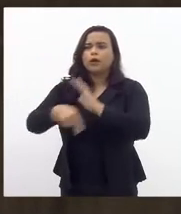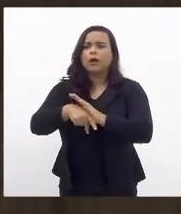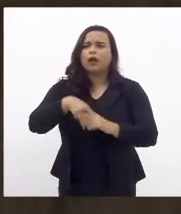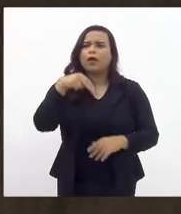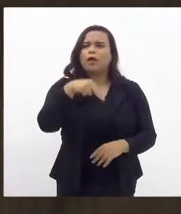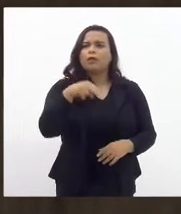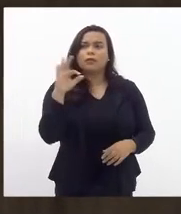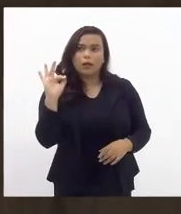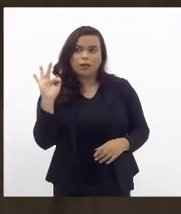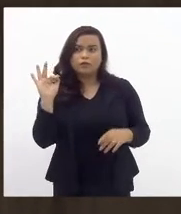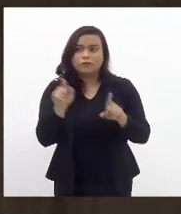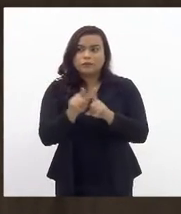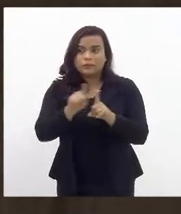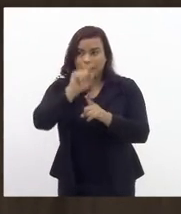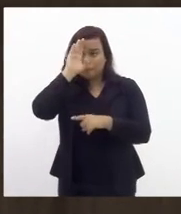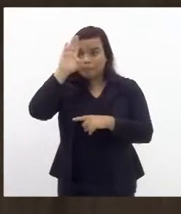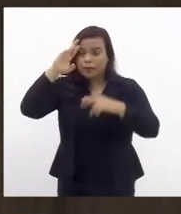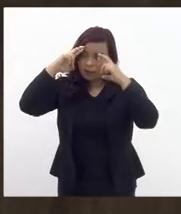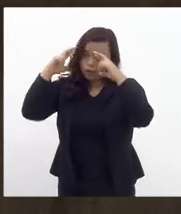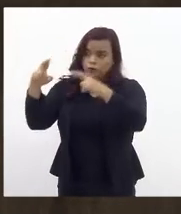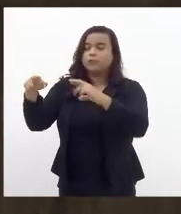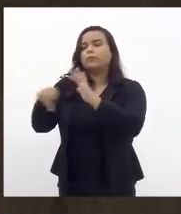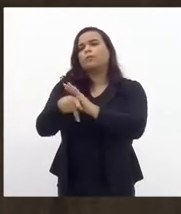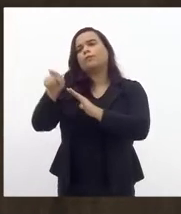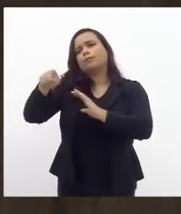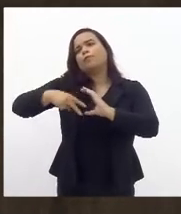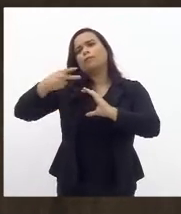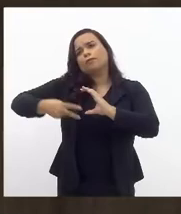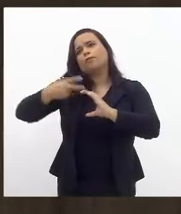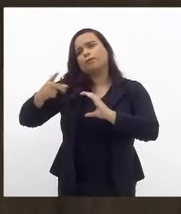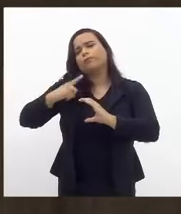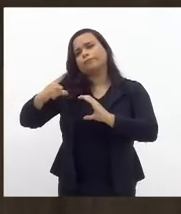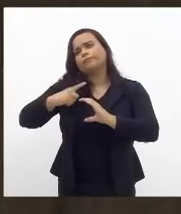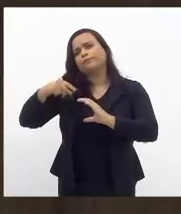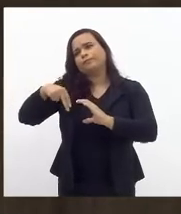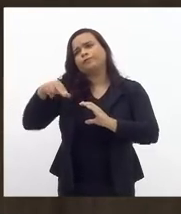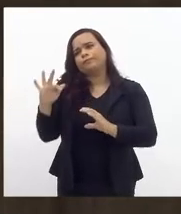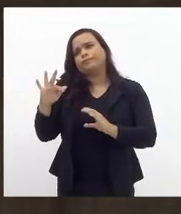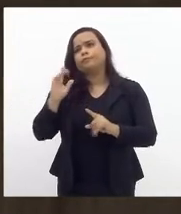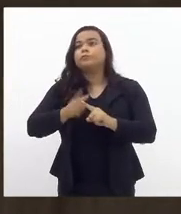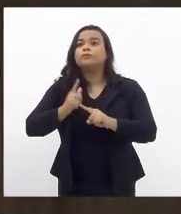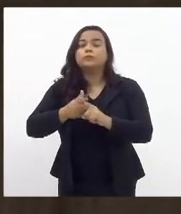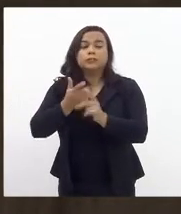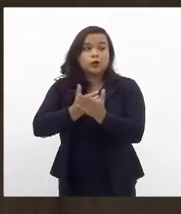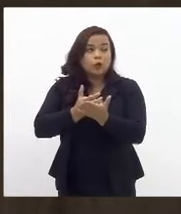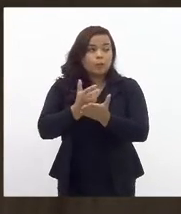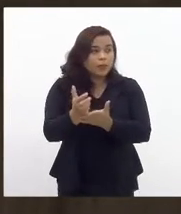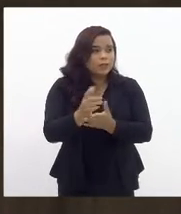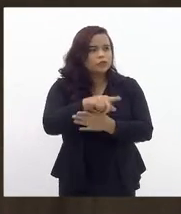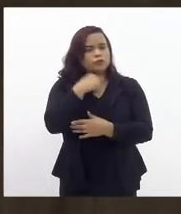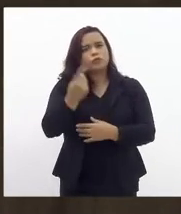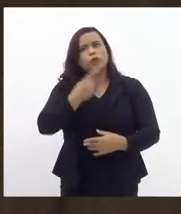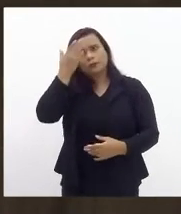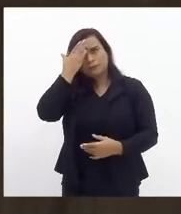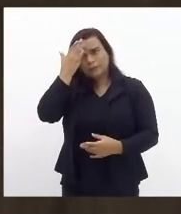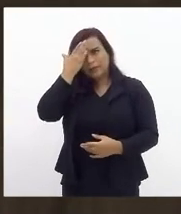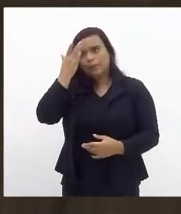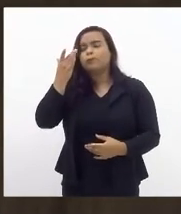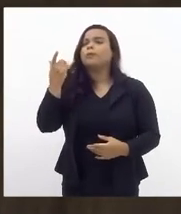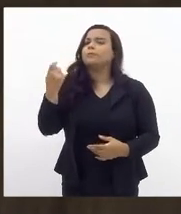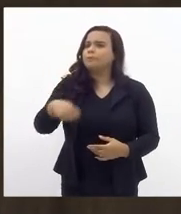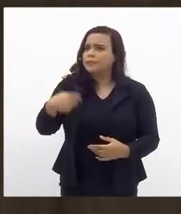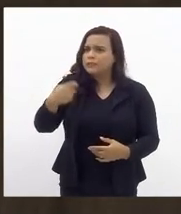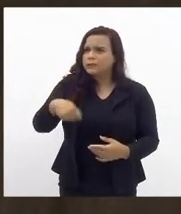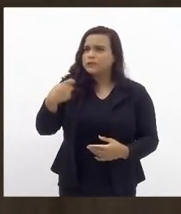e, em particular, à Câmara de Vereadores, pois, inicialmente, compreendemos que